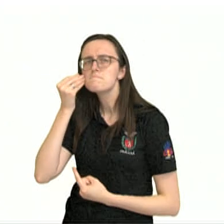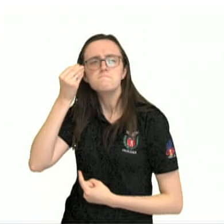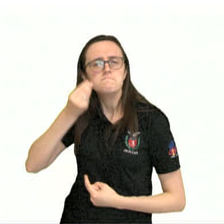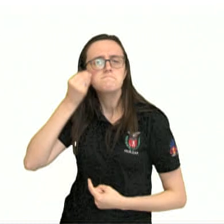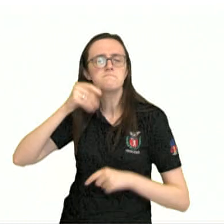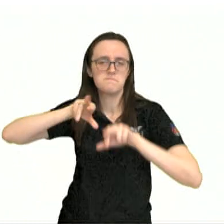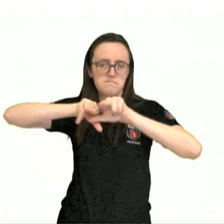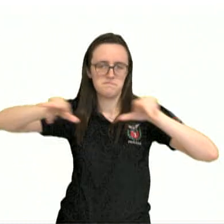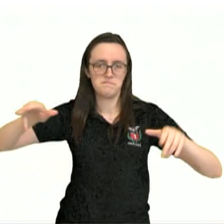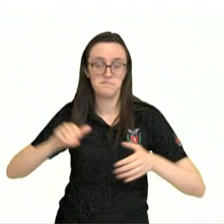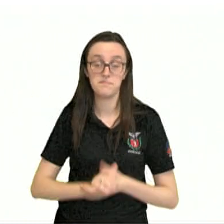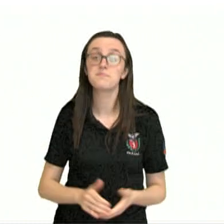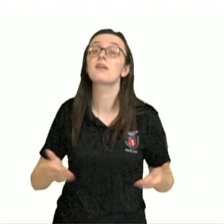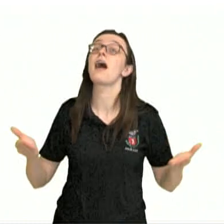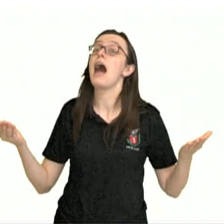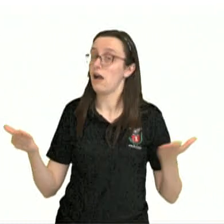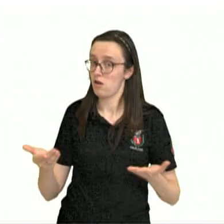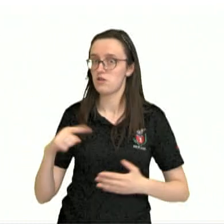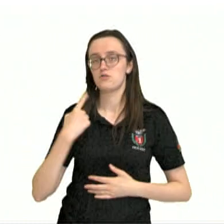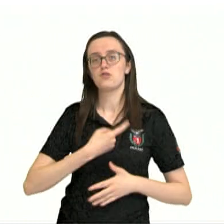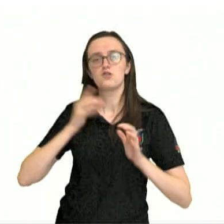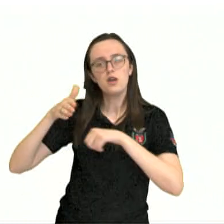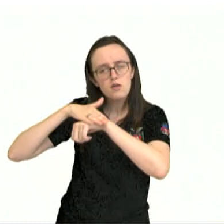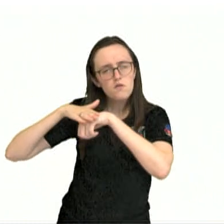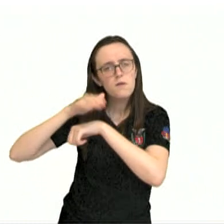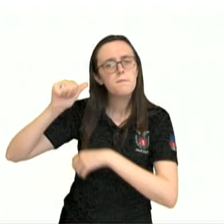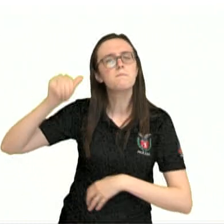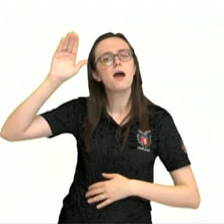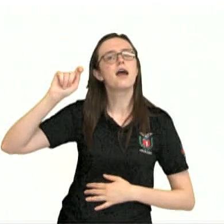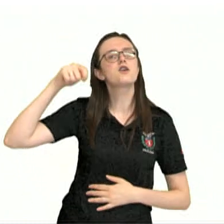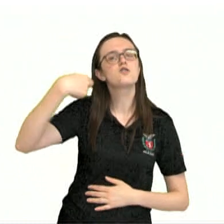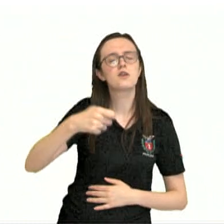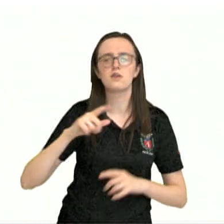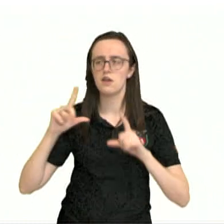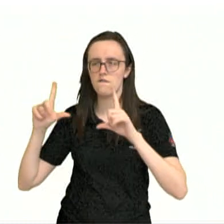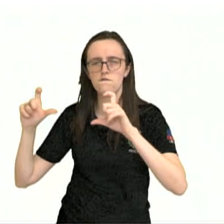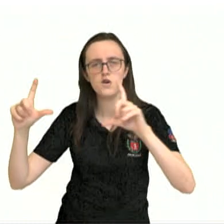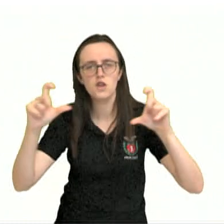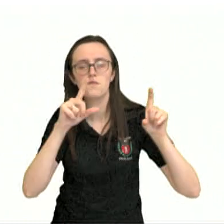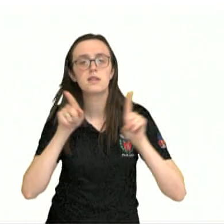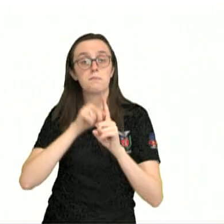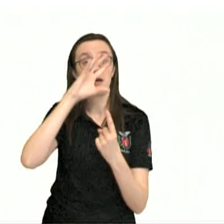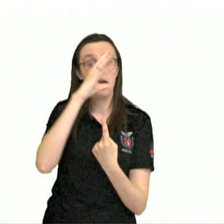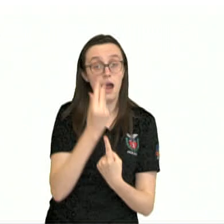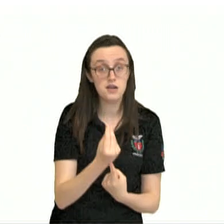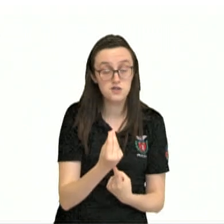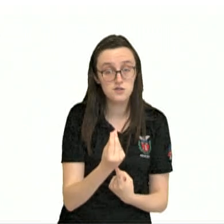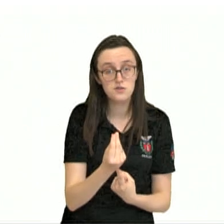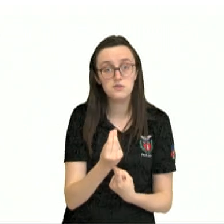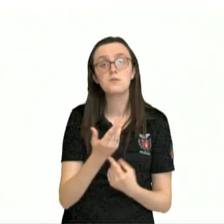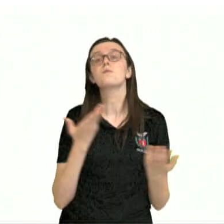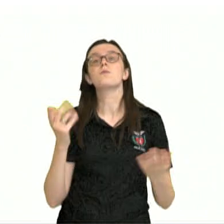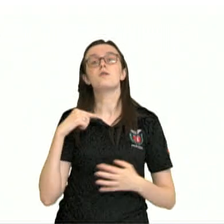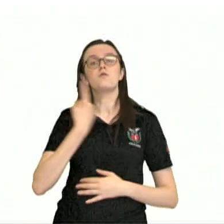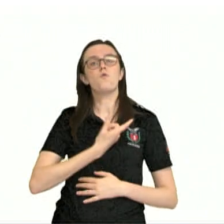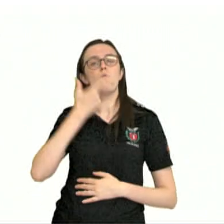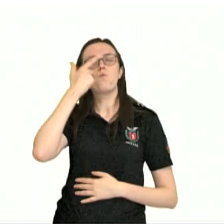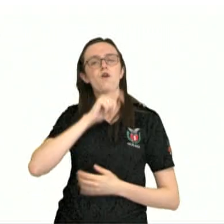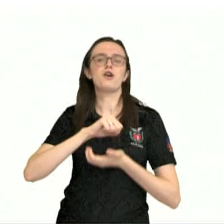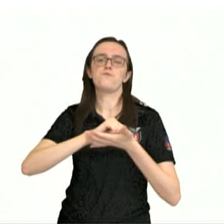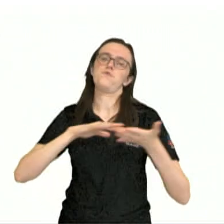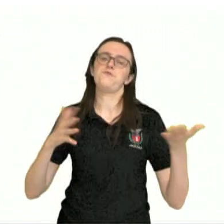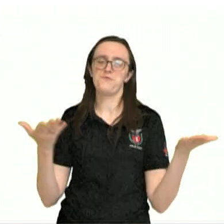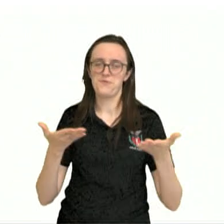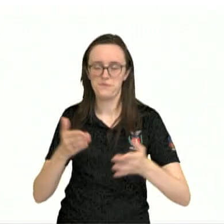experimentação. Agora que nós conversamos um pouco mais sobre fotografia e arte, que tal irmos a um